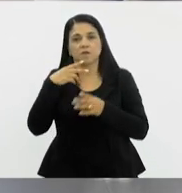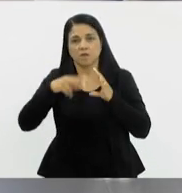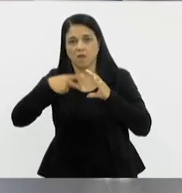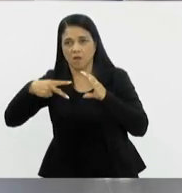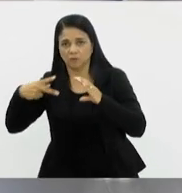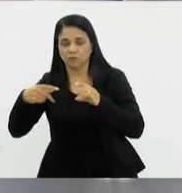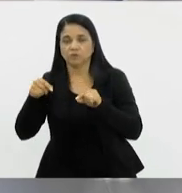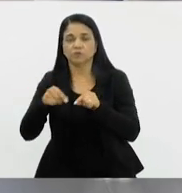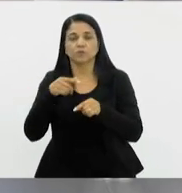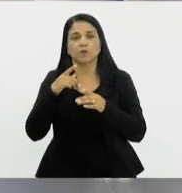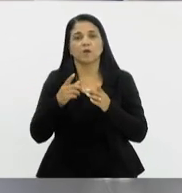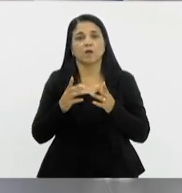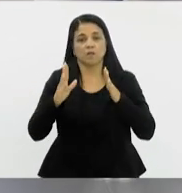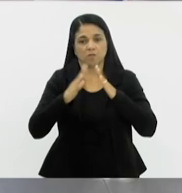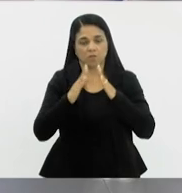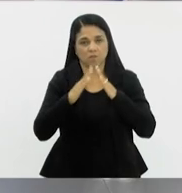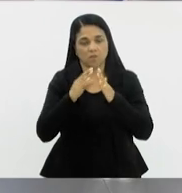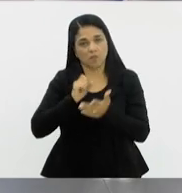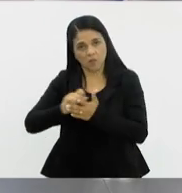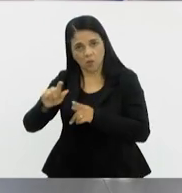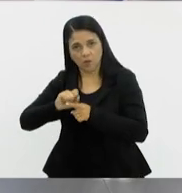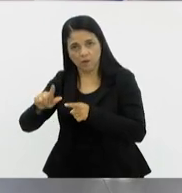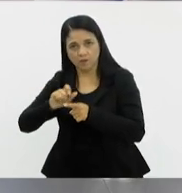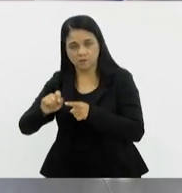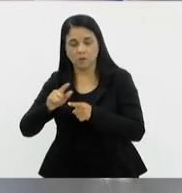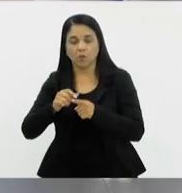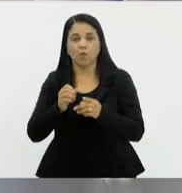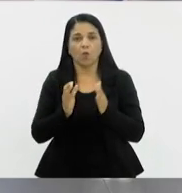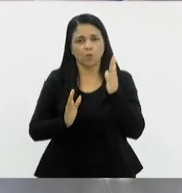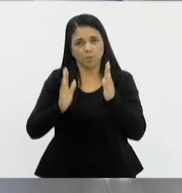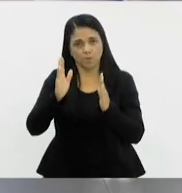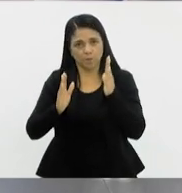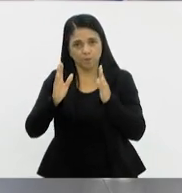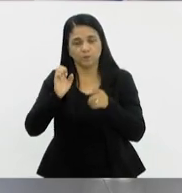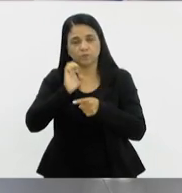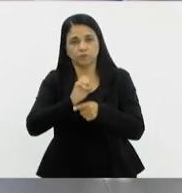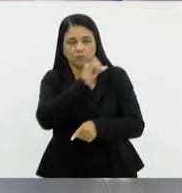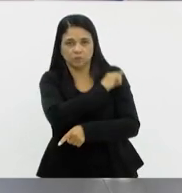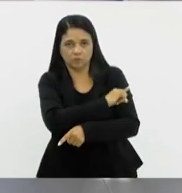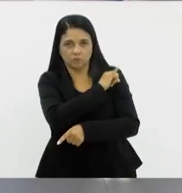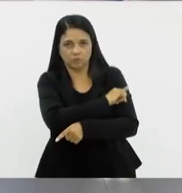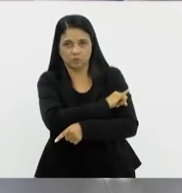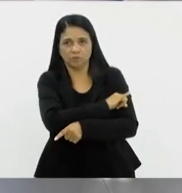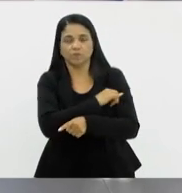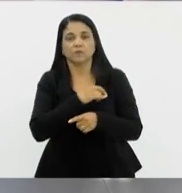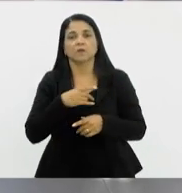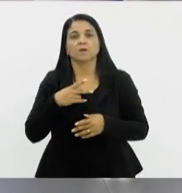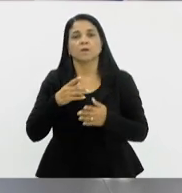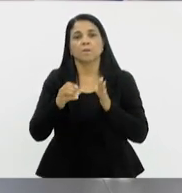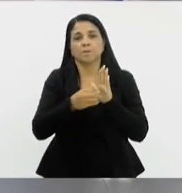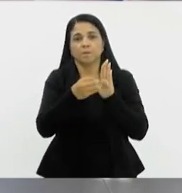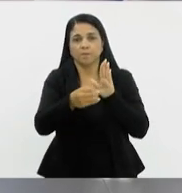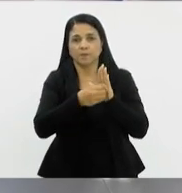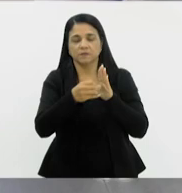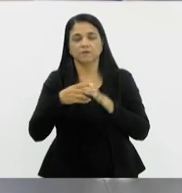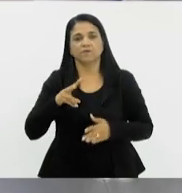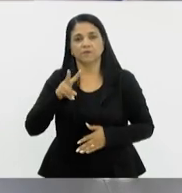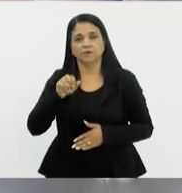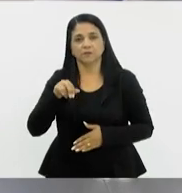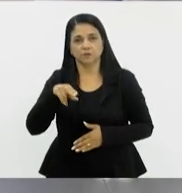imóveis destinados à locação residencial ou por temporada no âmbito do Estado do Rio de Janeiro. Para parecer, deputado Vinícius